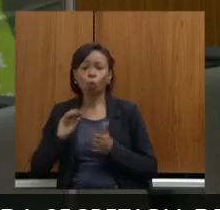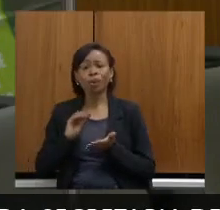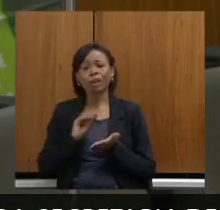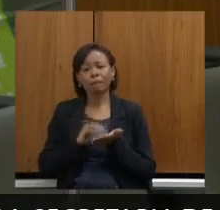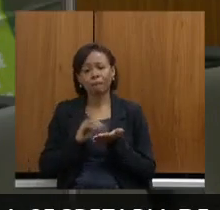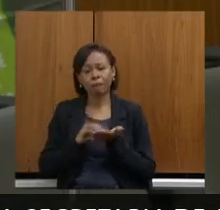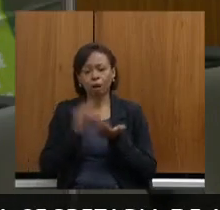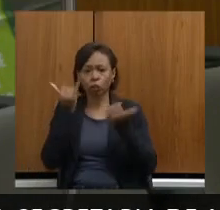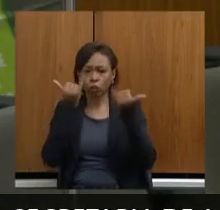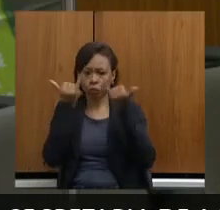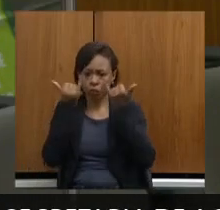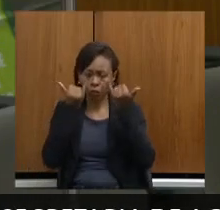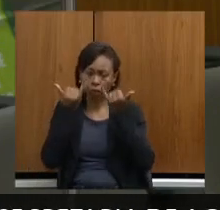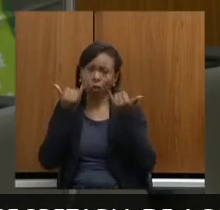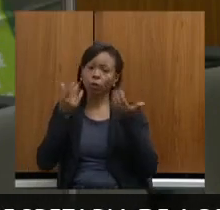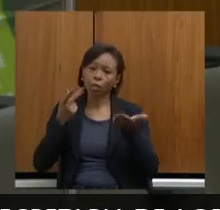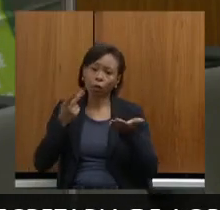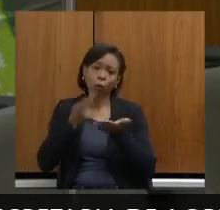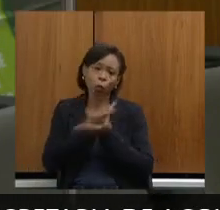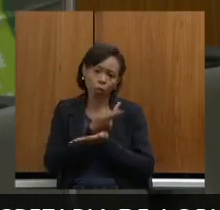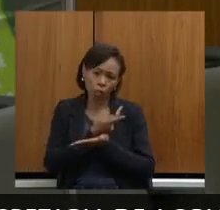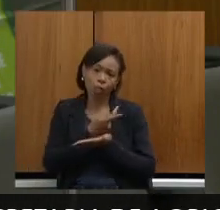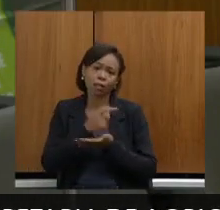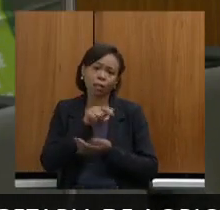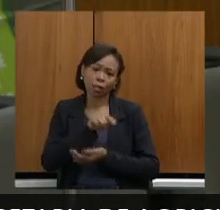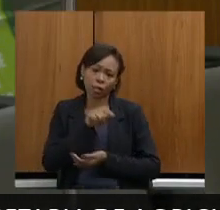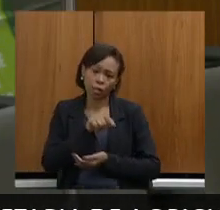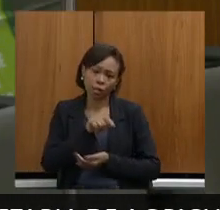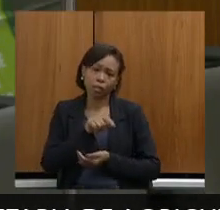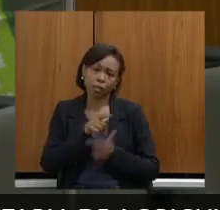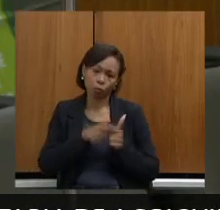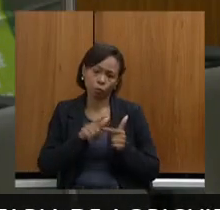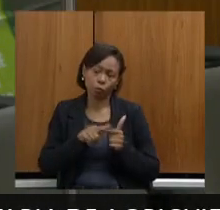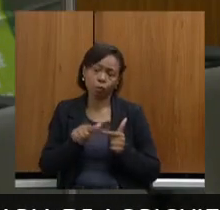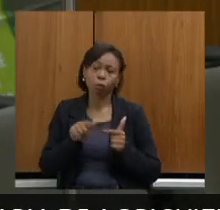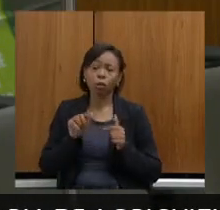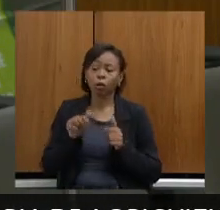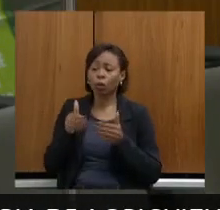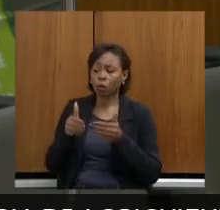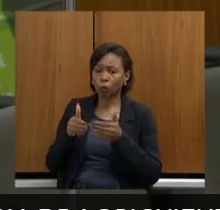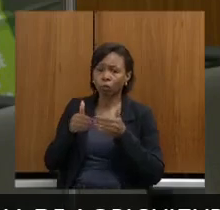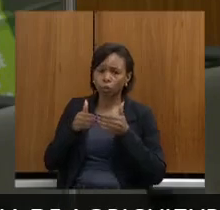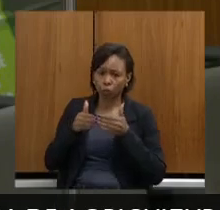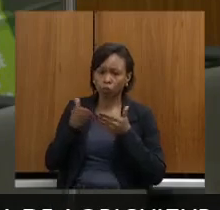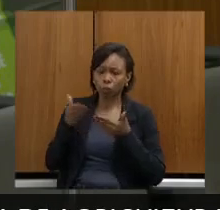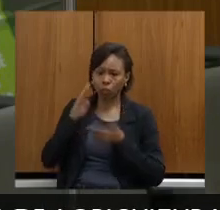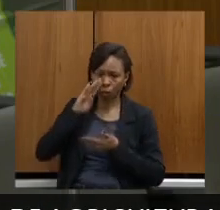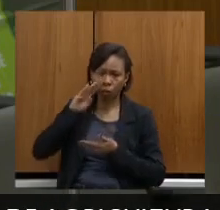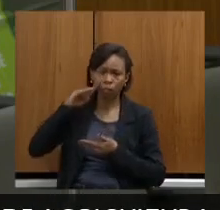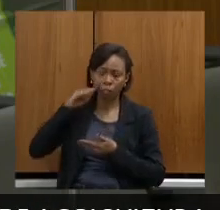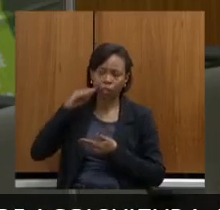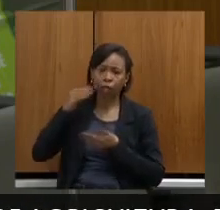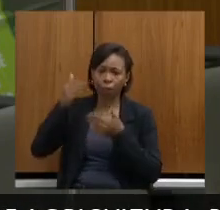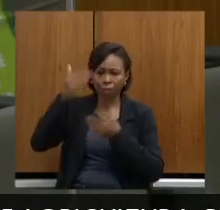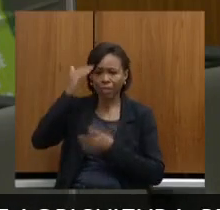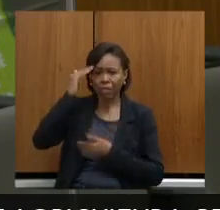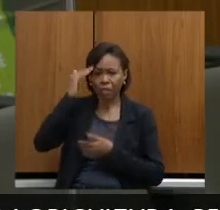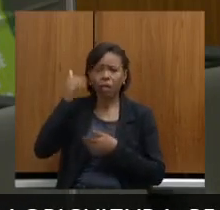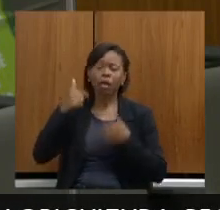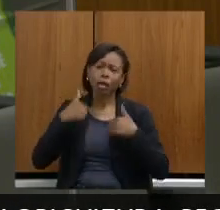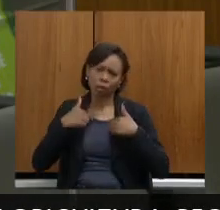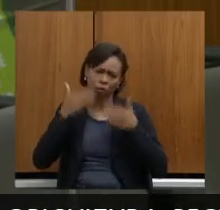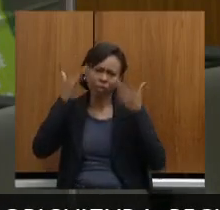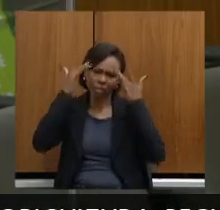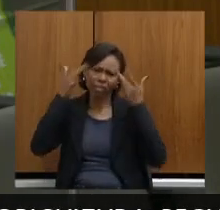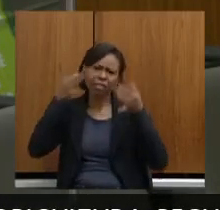que situações como essa aconteçam que eu Pedirei a vossa excelência aqui entendesse que não há eu tenho certeza que eu